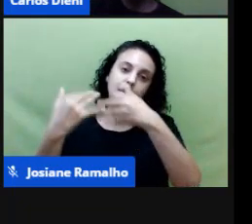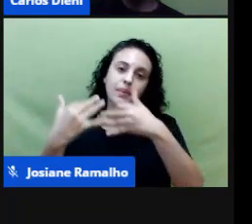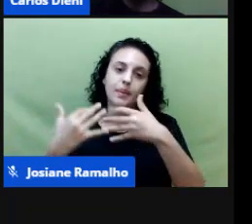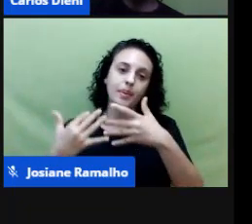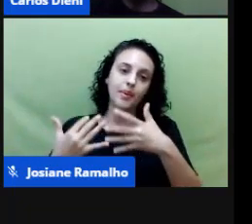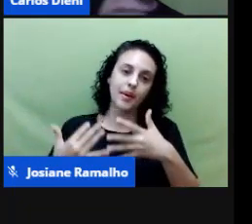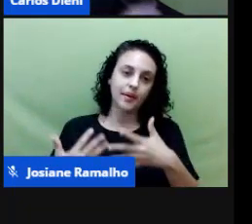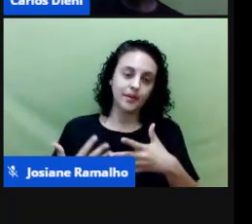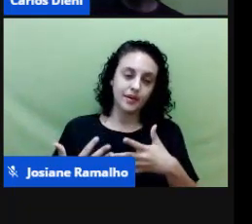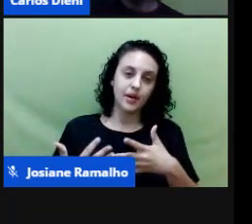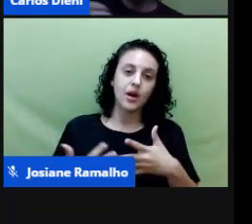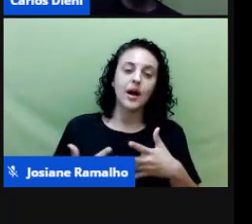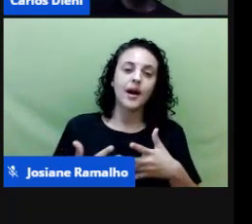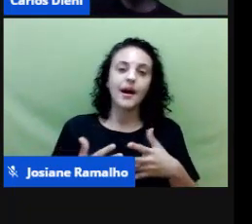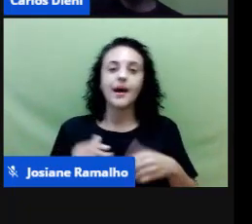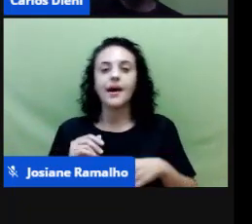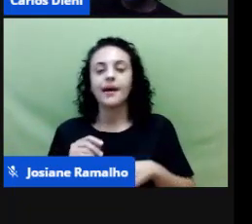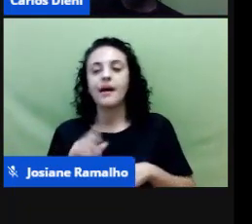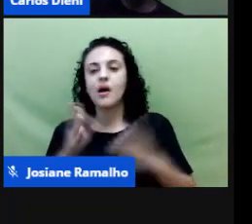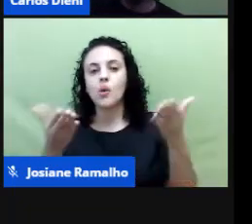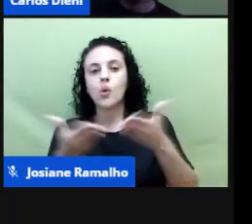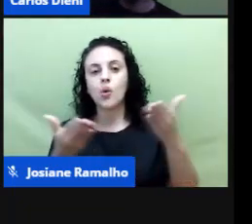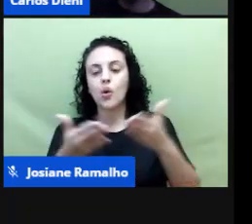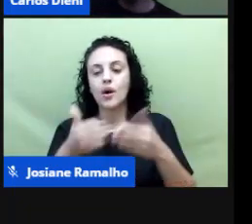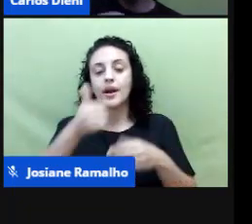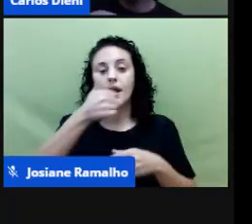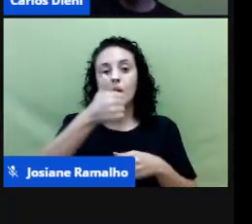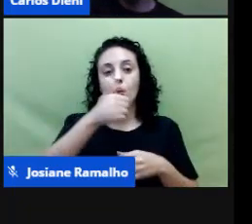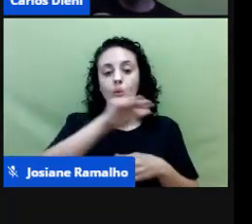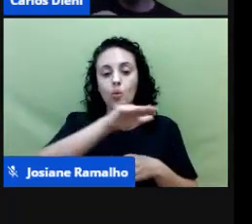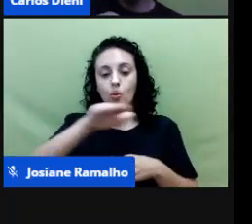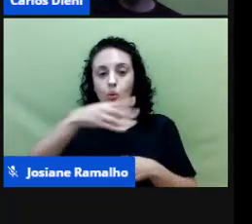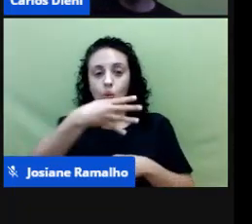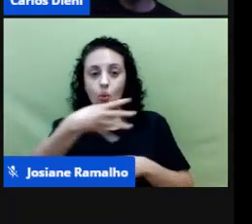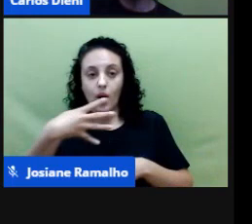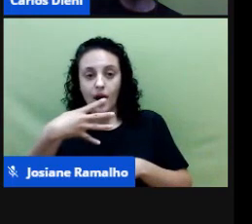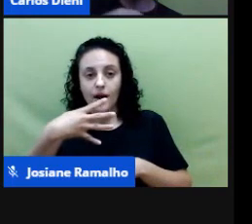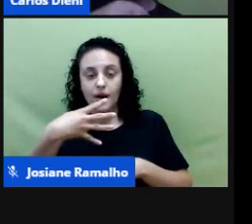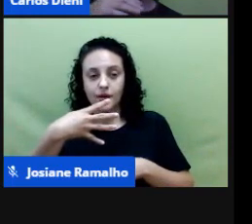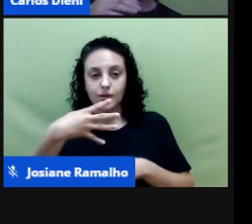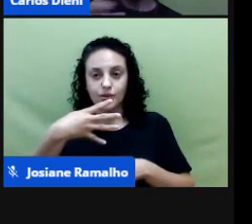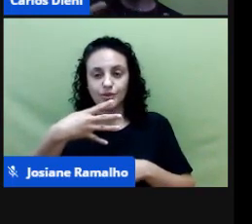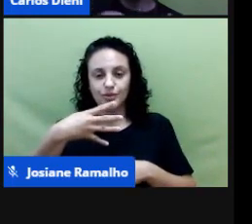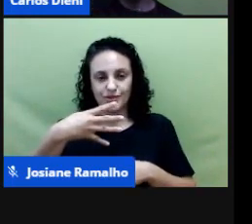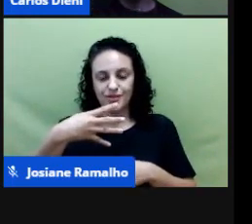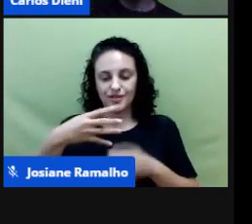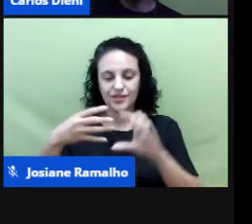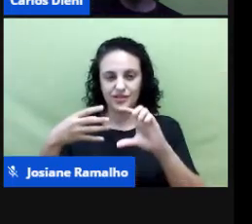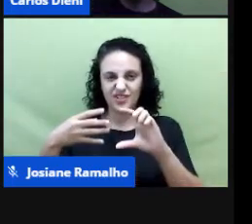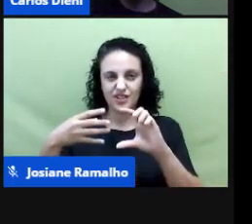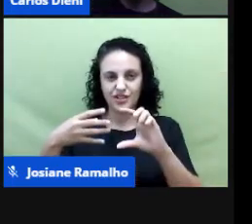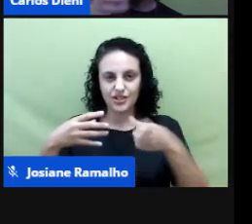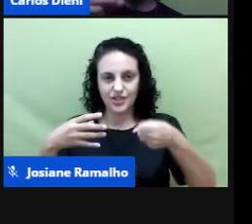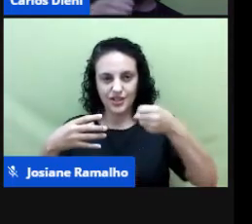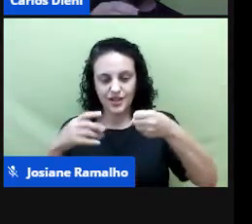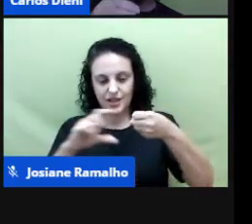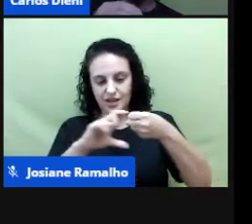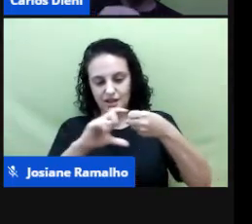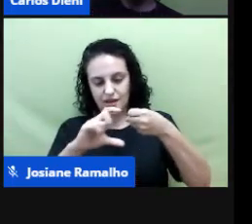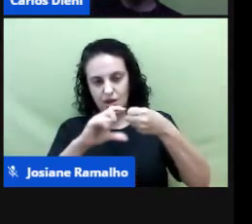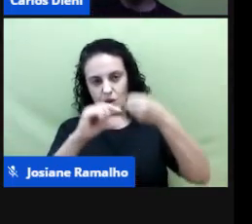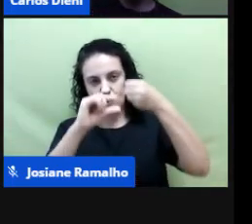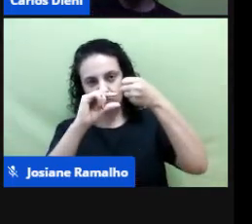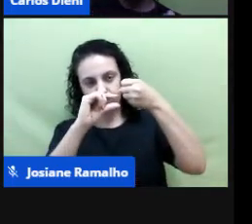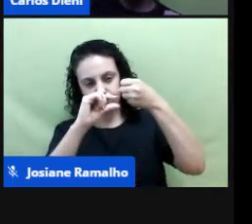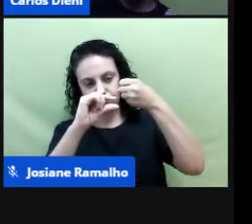falando: ah, coloca um quarto de xícara, um terço de xícara, 2 colheres, 10 colheres,